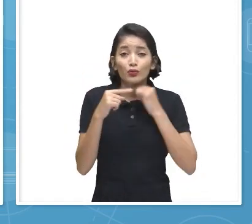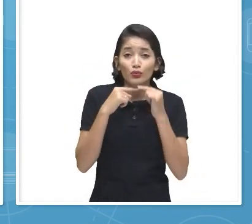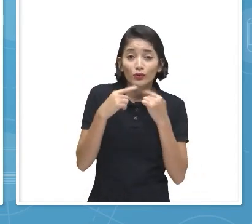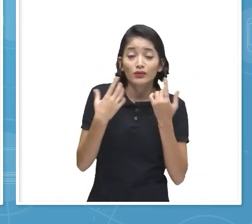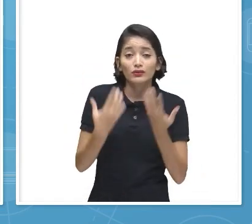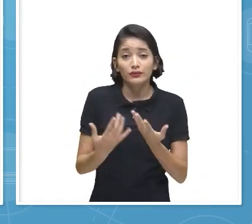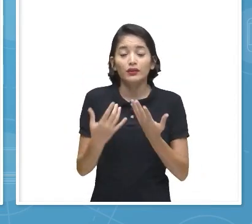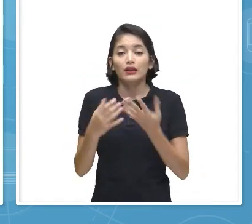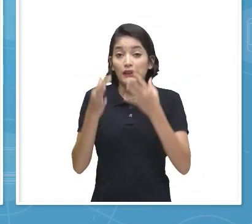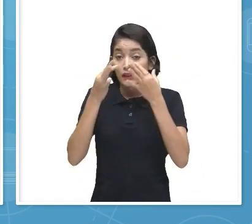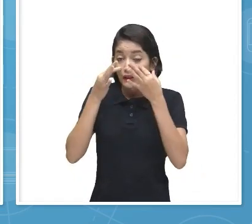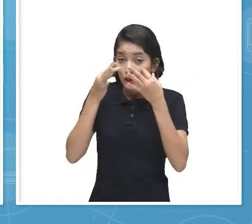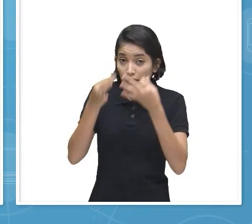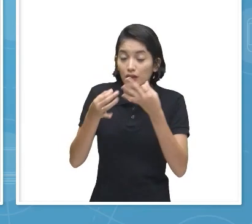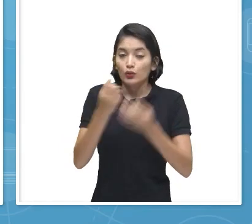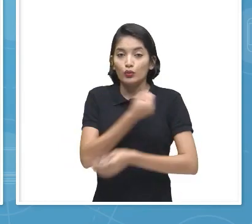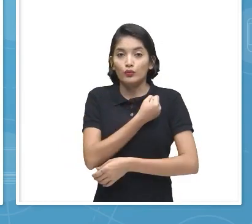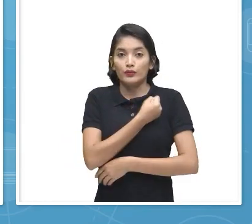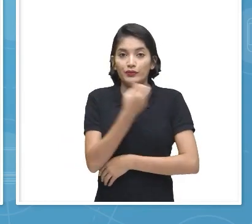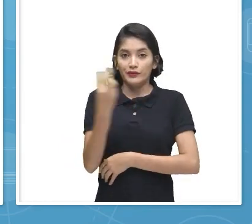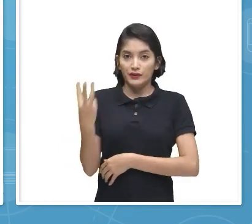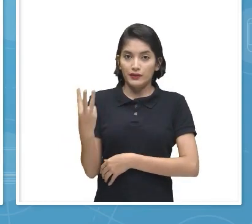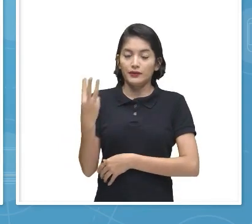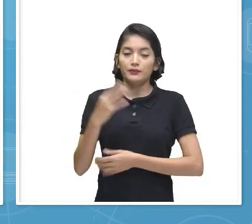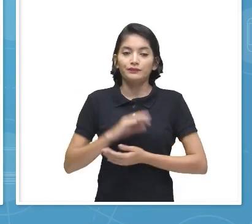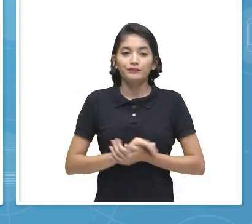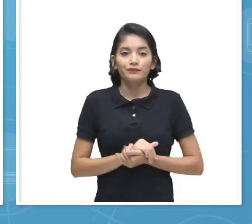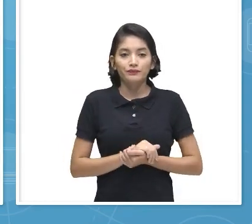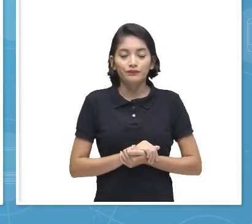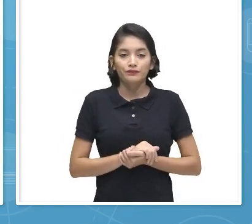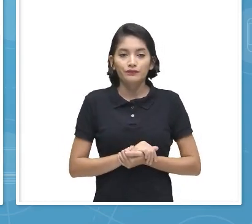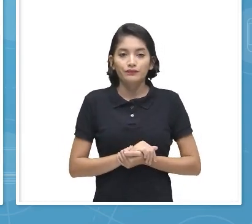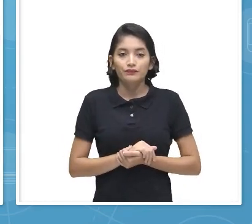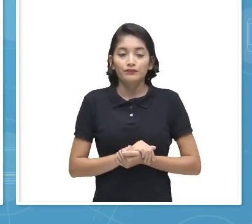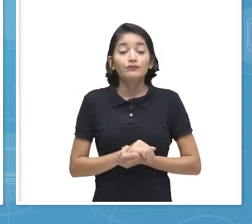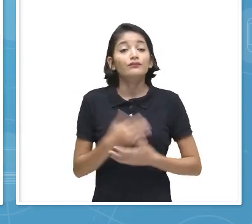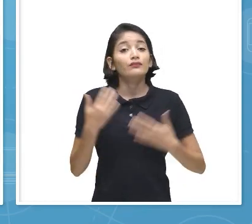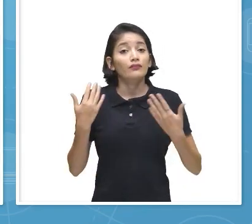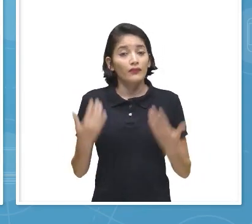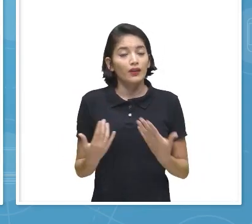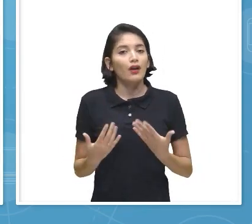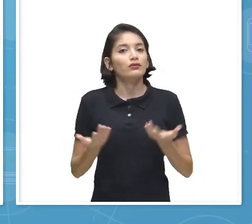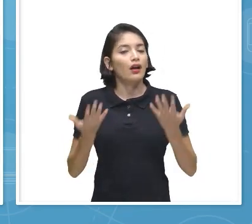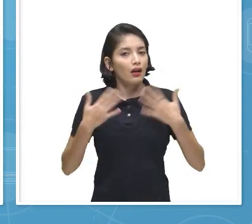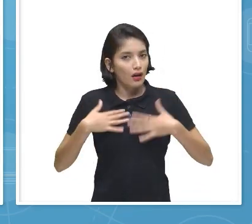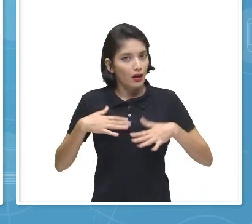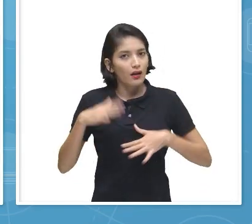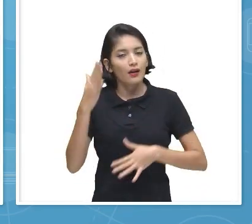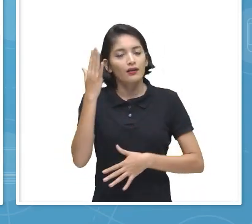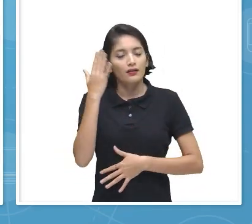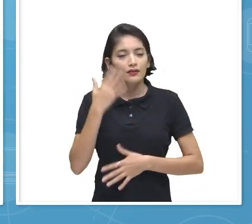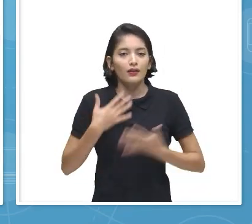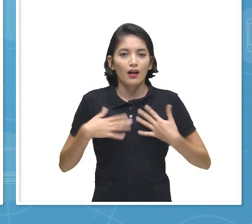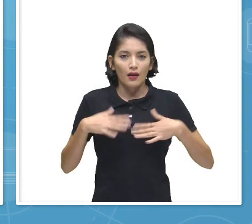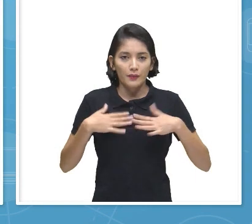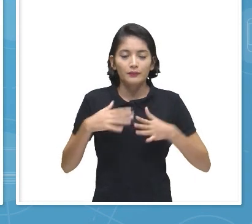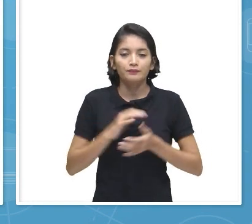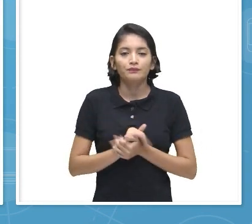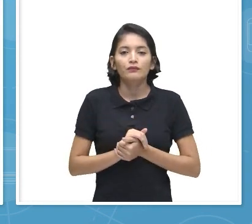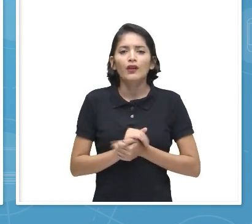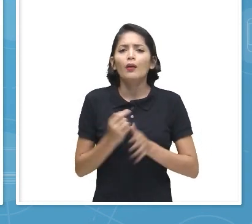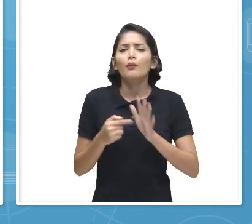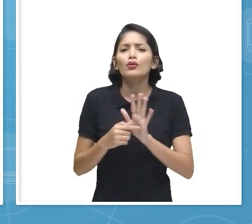Então, bastante atenção agora na questão 3 que está chegando para vocês. A questão 3 está mais tranquila. Identifique qual foi o